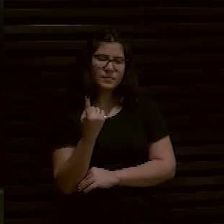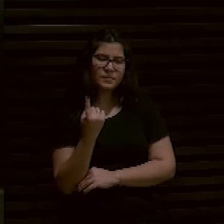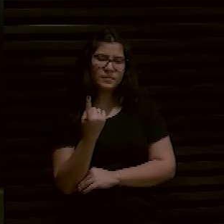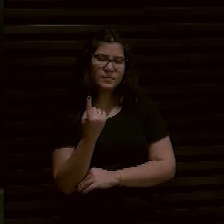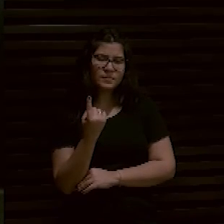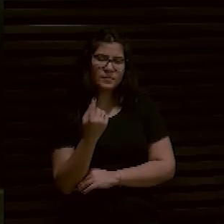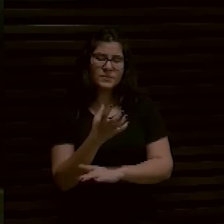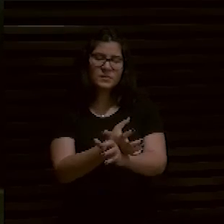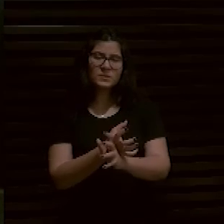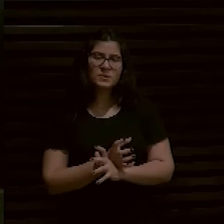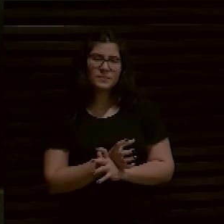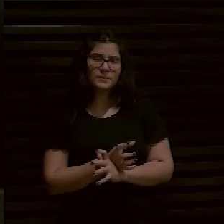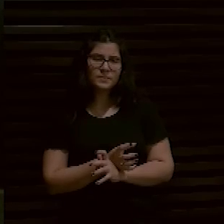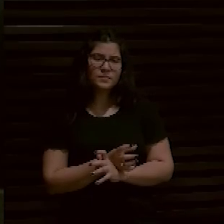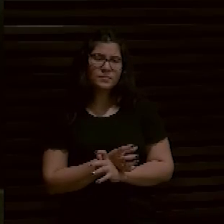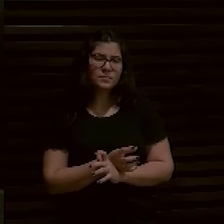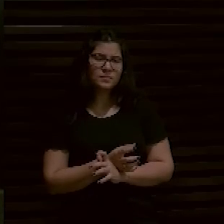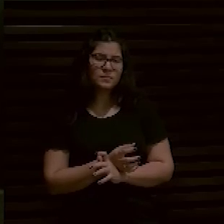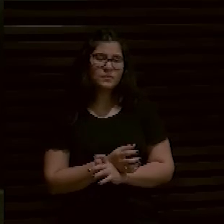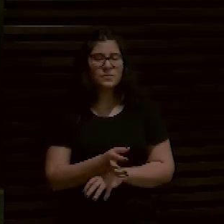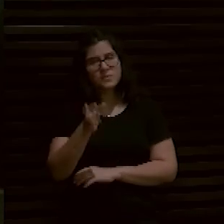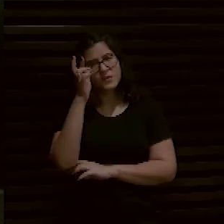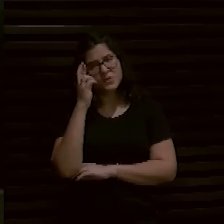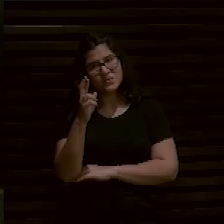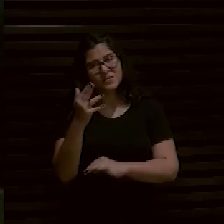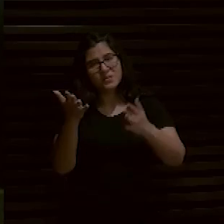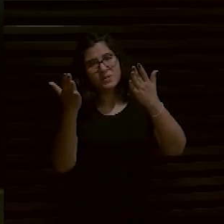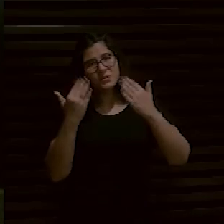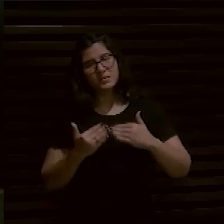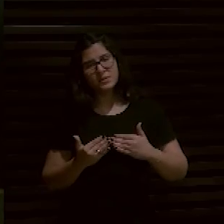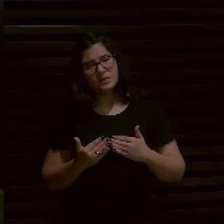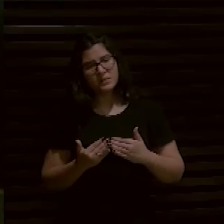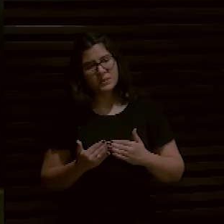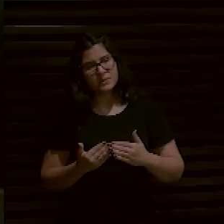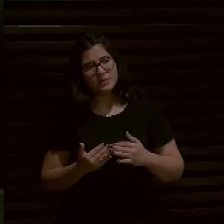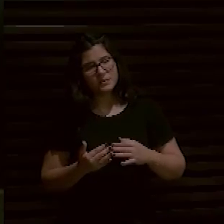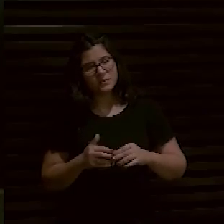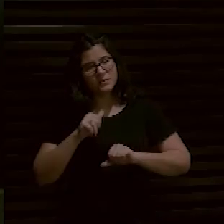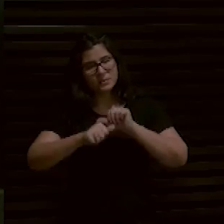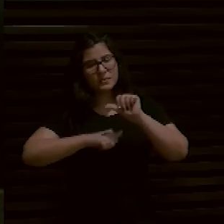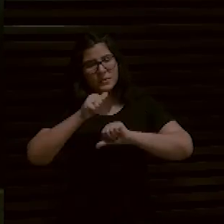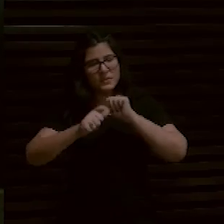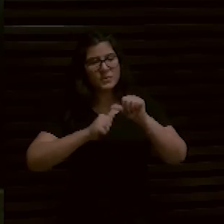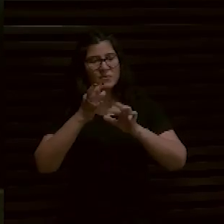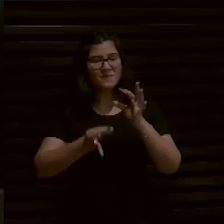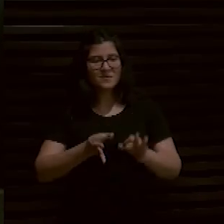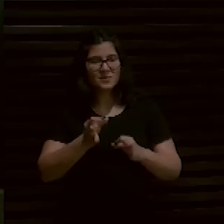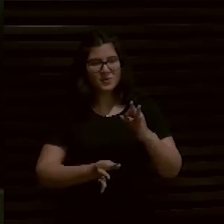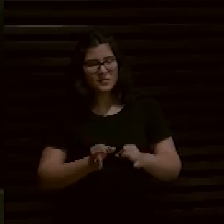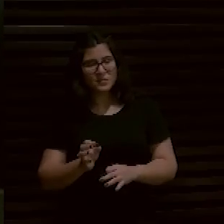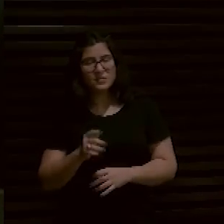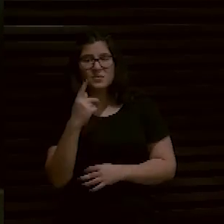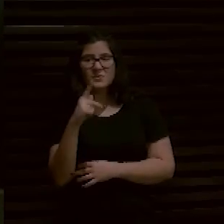e seca. Que o Senhor traga o renovo justo para a sua